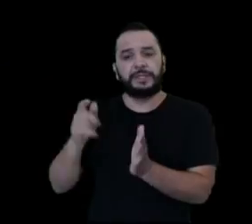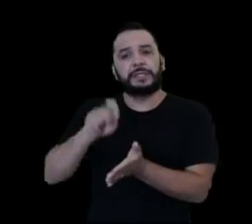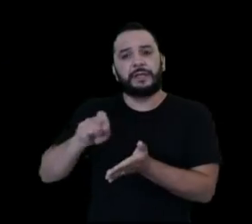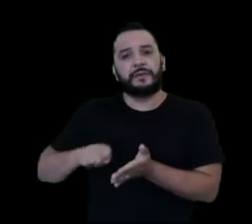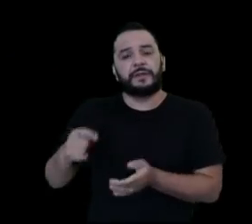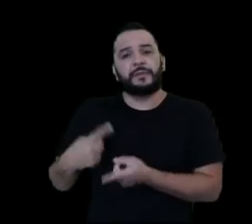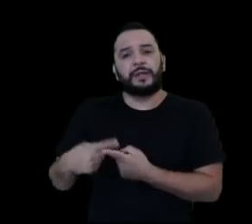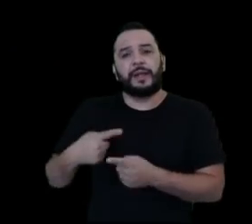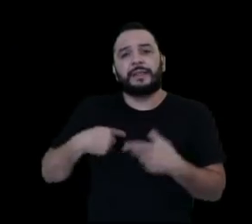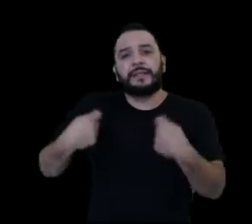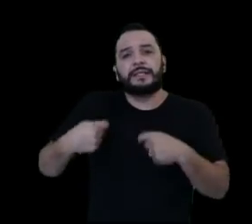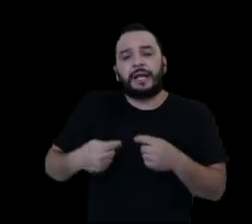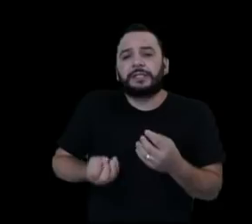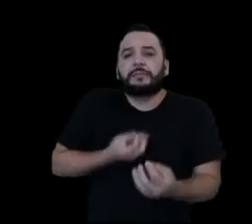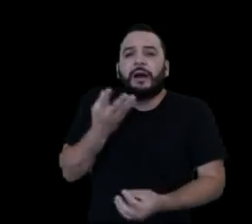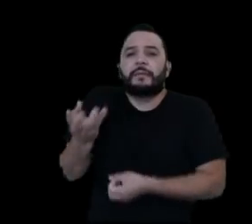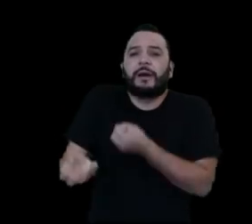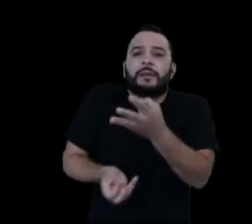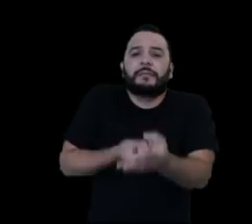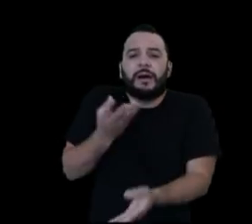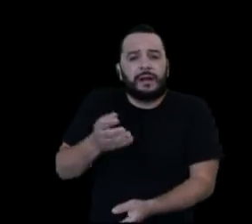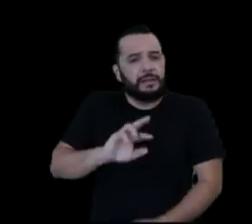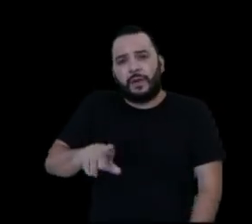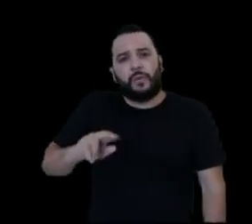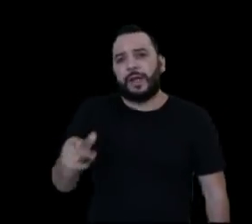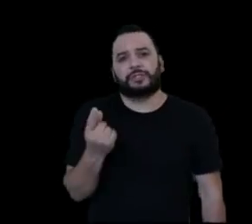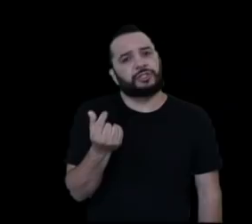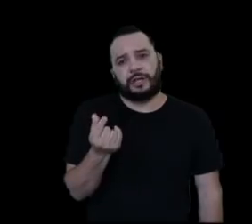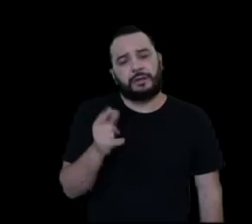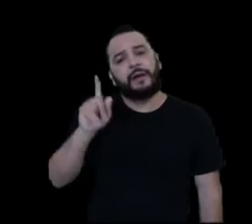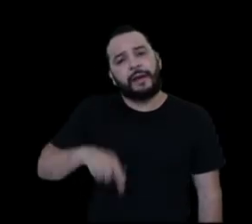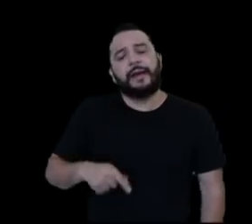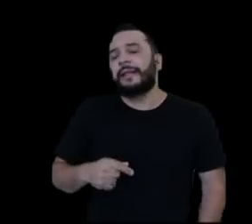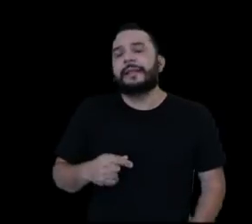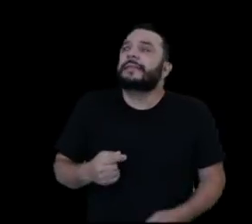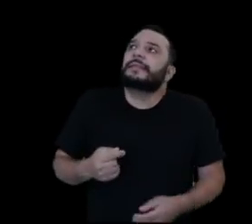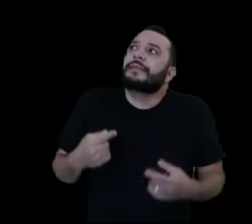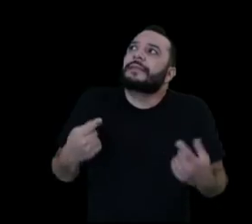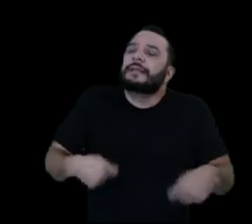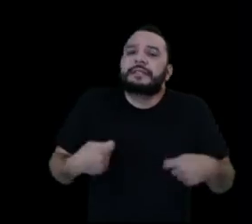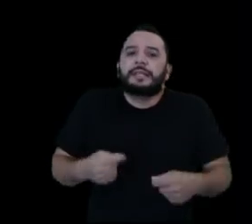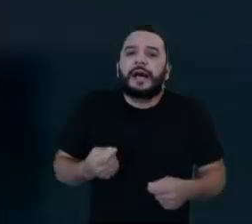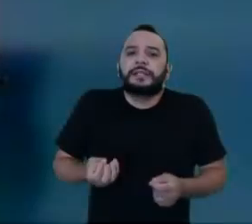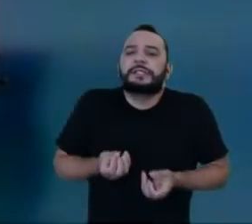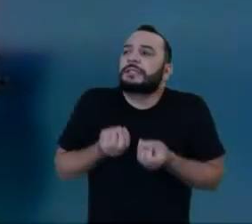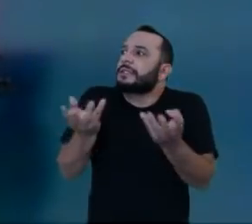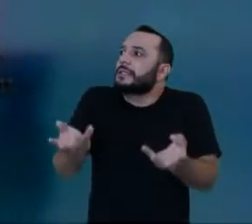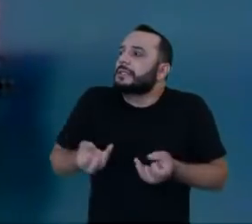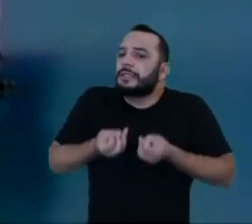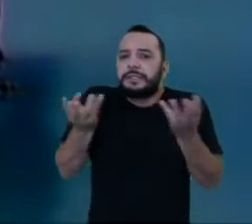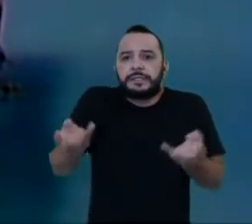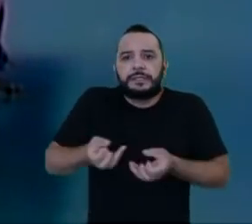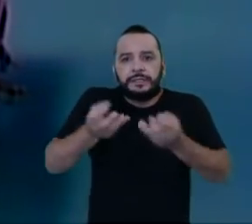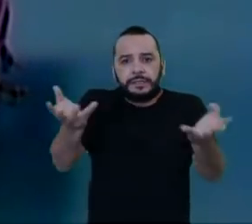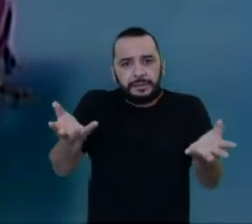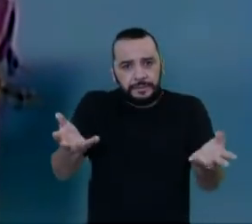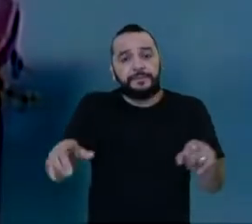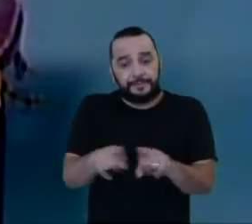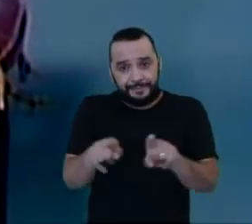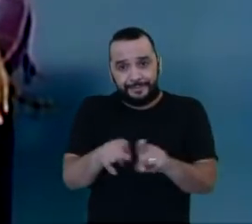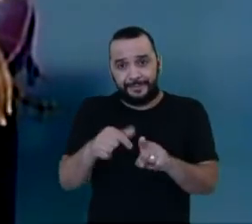rodando o Brasil por 9 anos e só parou por conta da pandemia. Então agora a gente vai contar um pouquinho sobre essa persona que te inspirou para